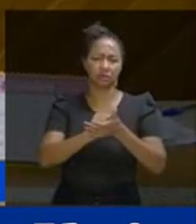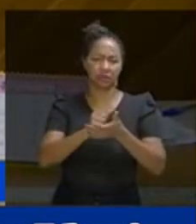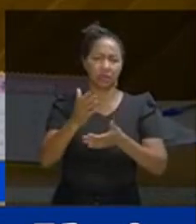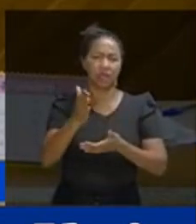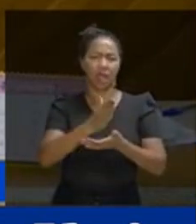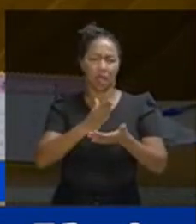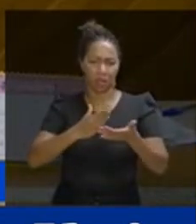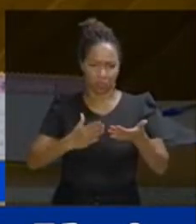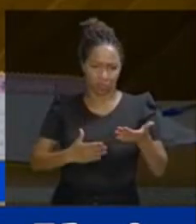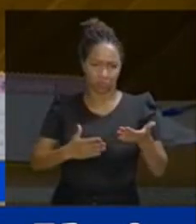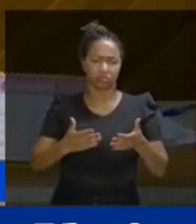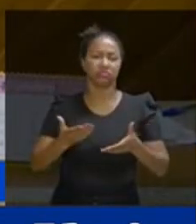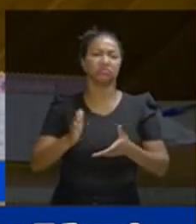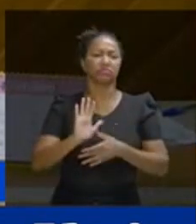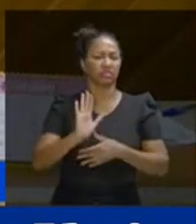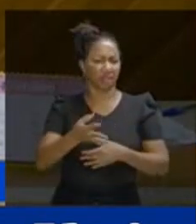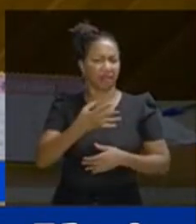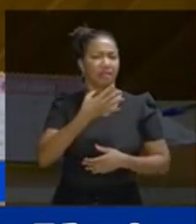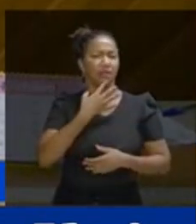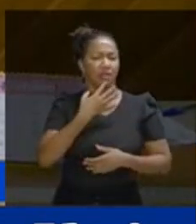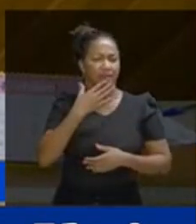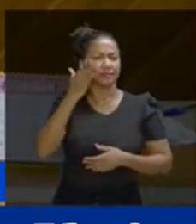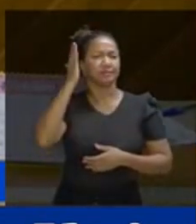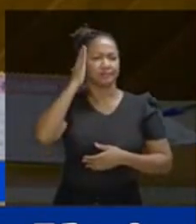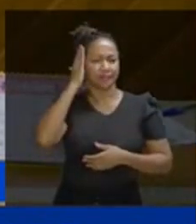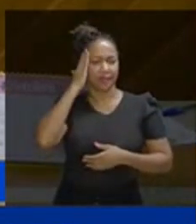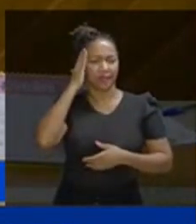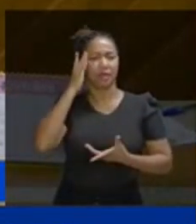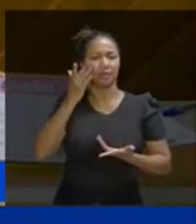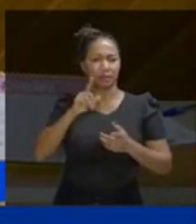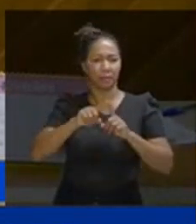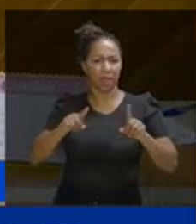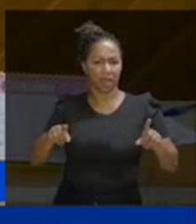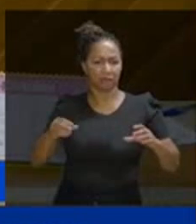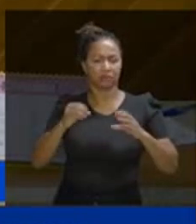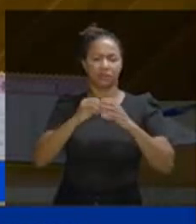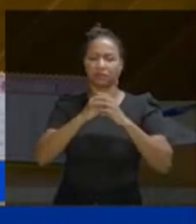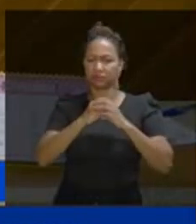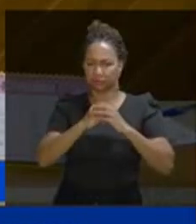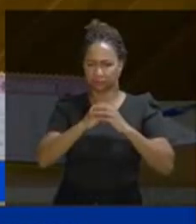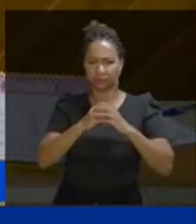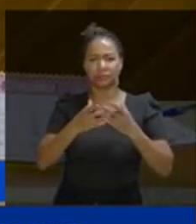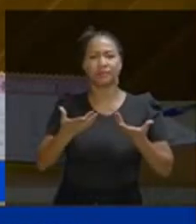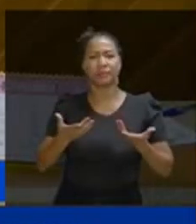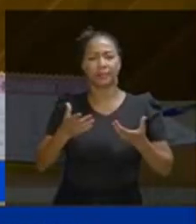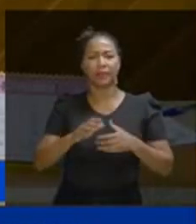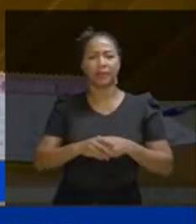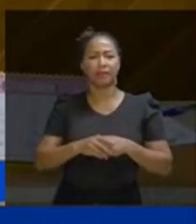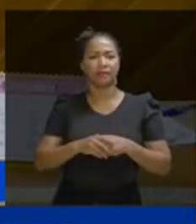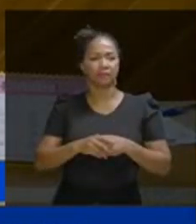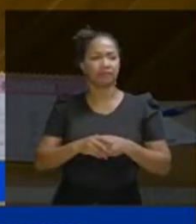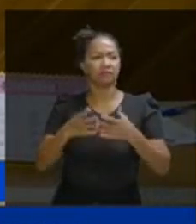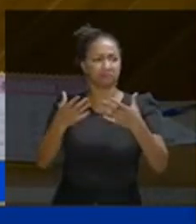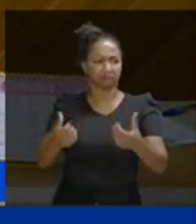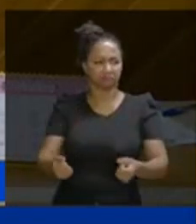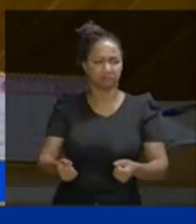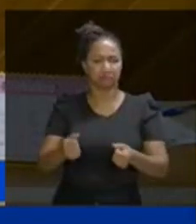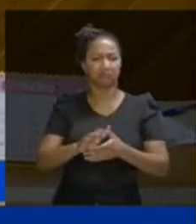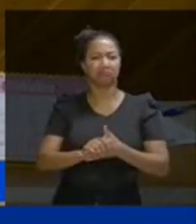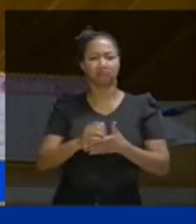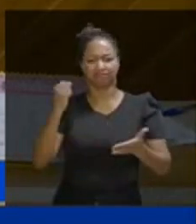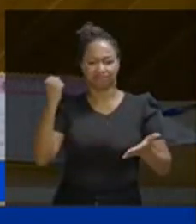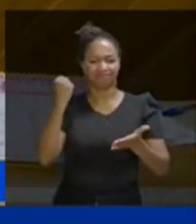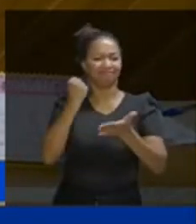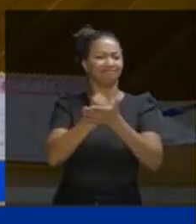alguns colegas já devem ter tomado conhecimento, mas o Tribunal Regional Eleitoral do Amapá está entre os agraciados com selo